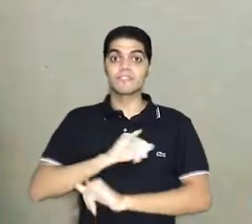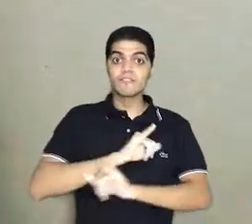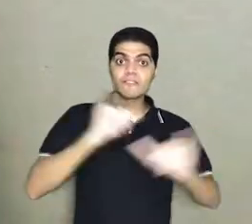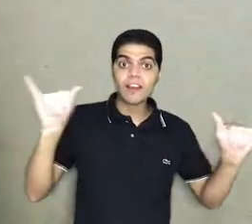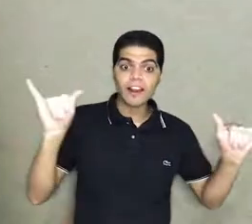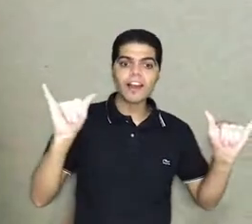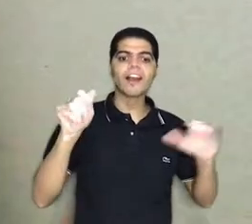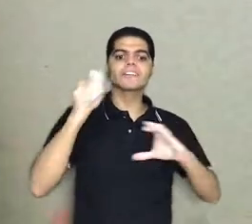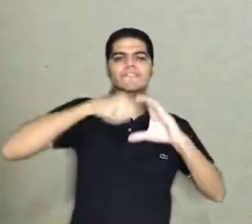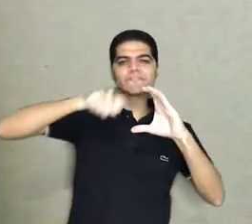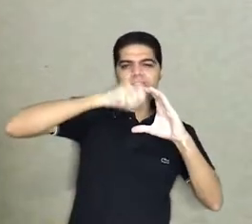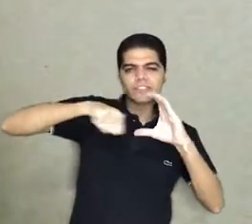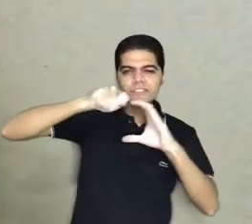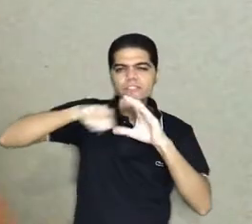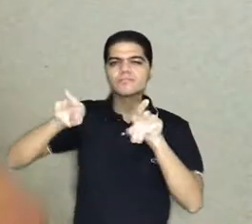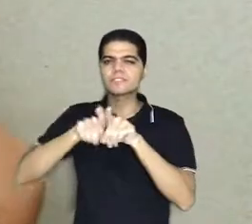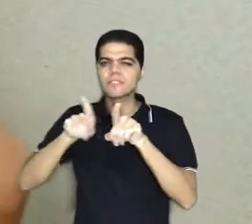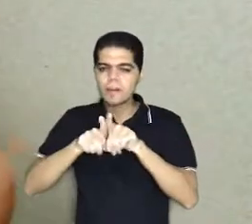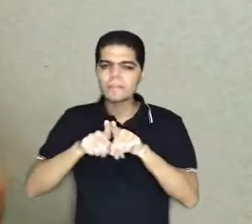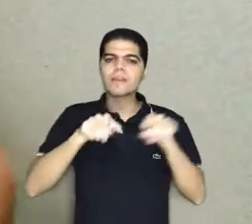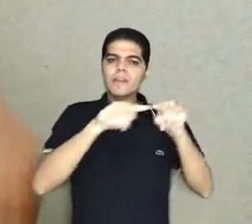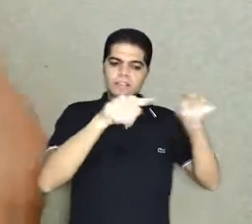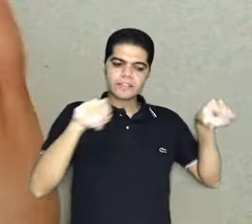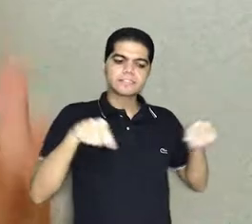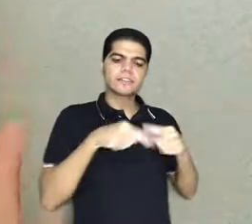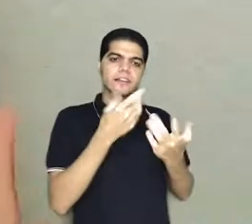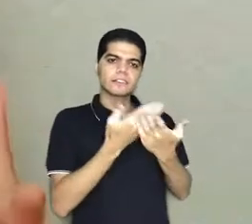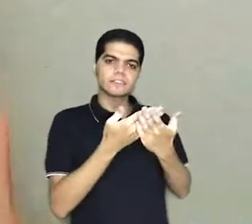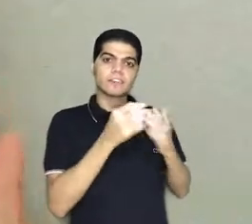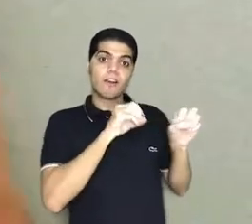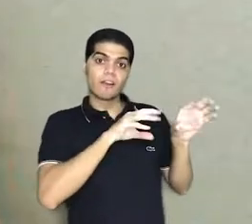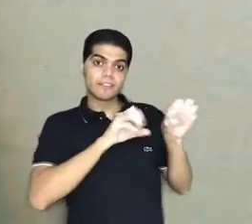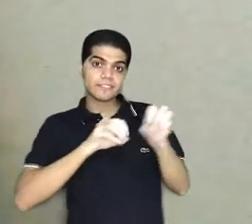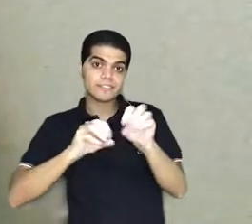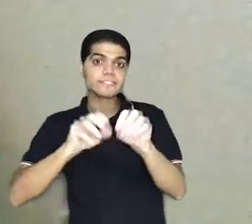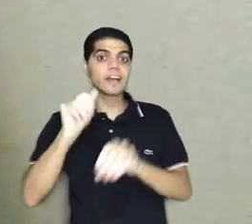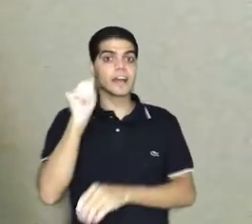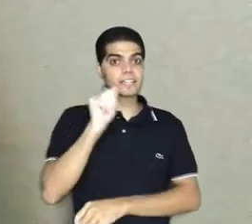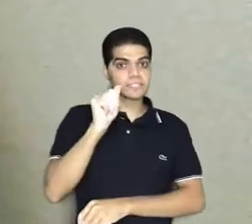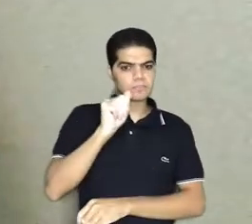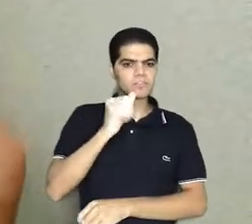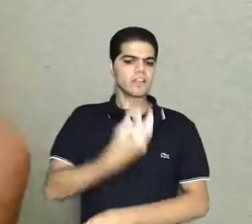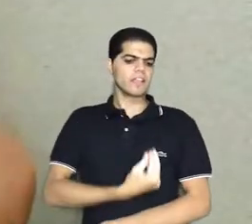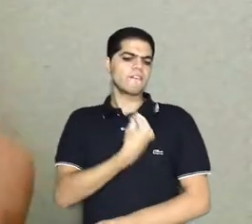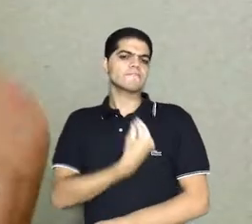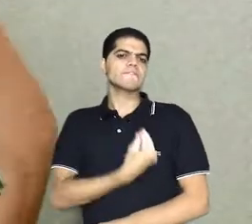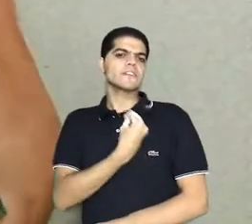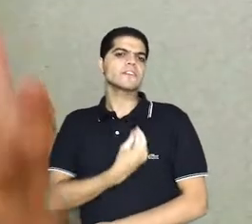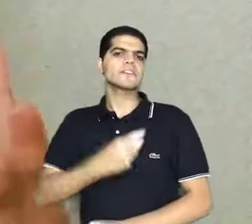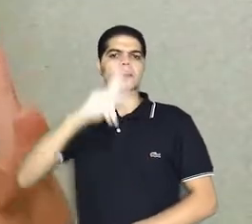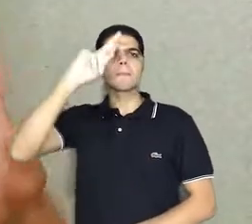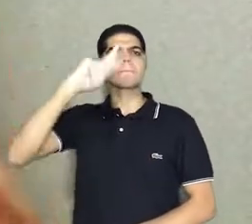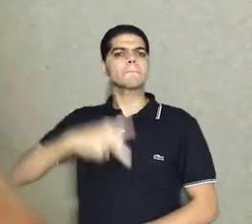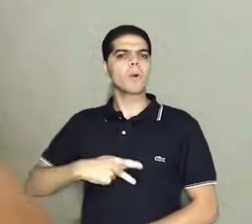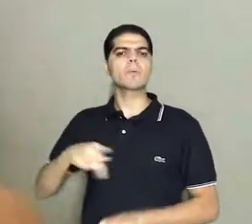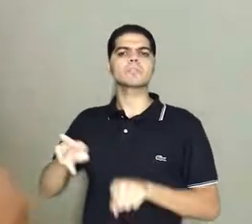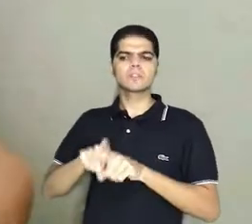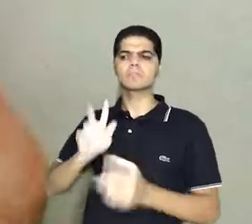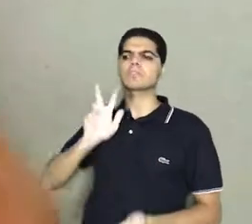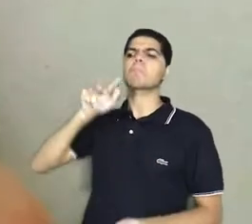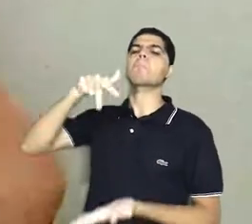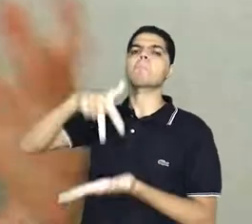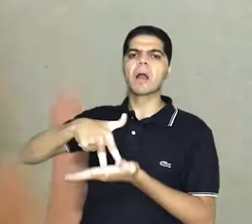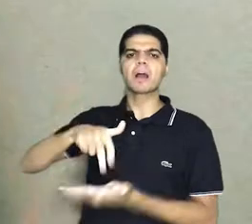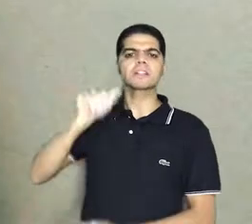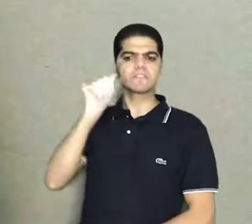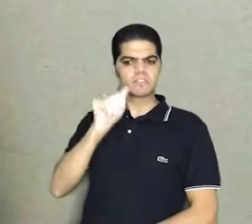dessa manifestação, onde mulheres também falam a respeito da própria história, né? Onde elas se reafirmam enquanto